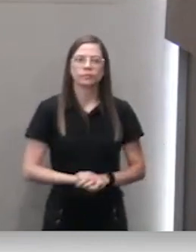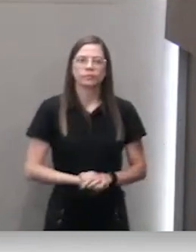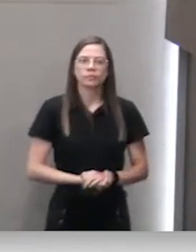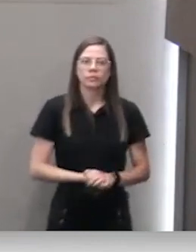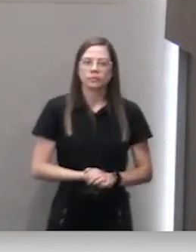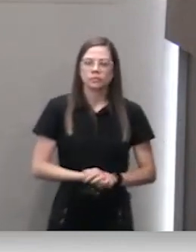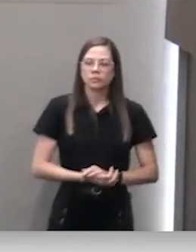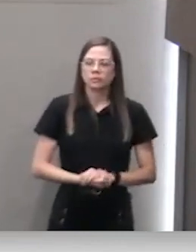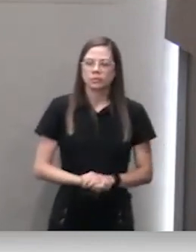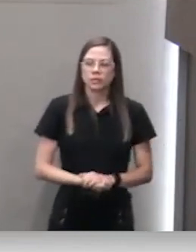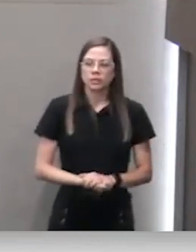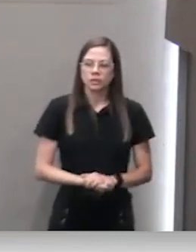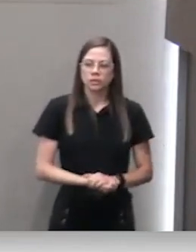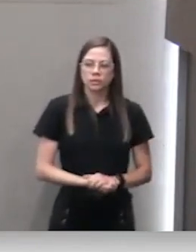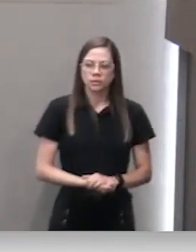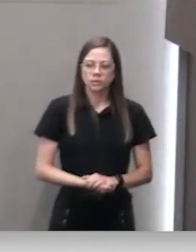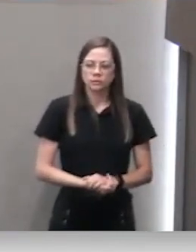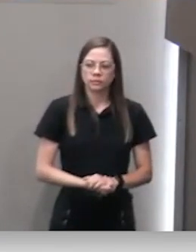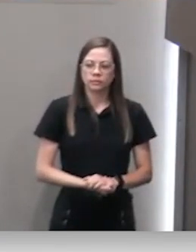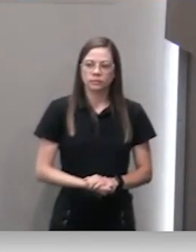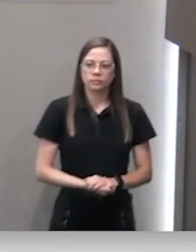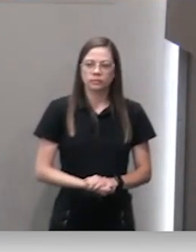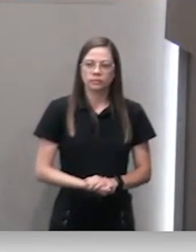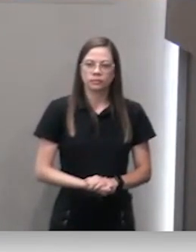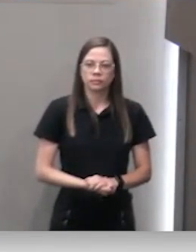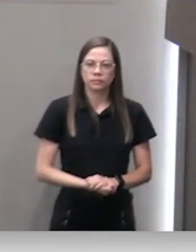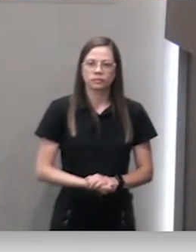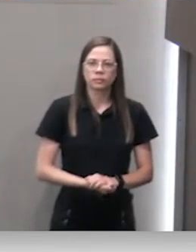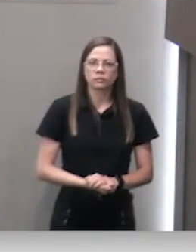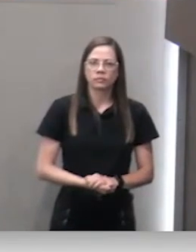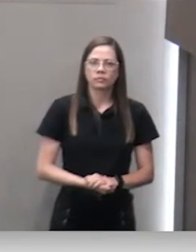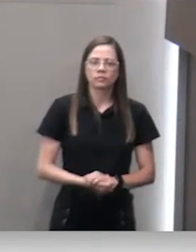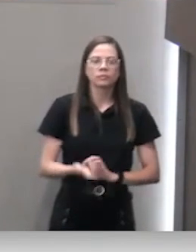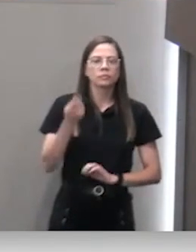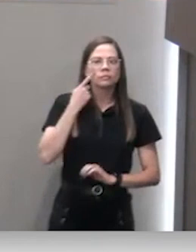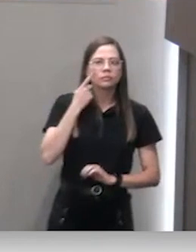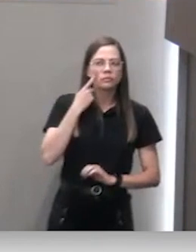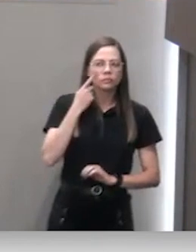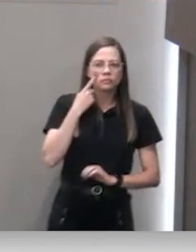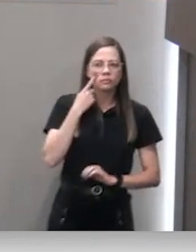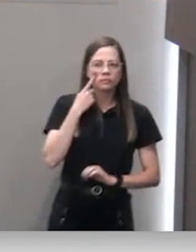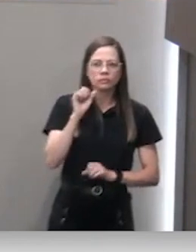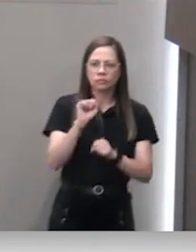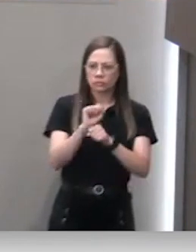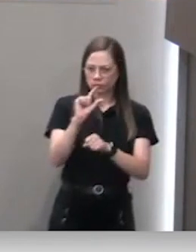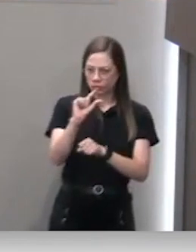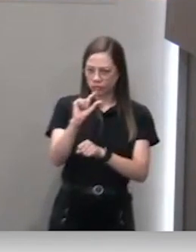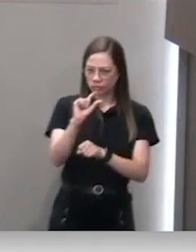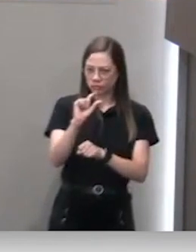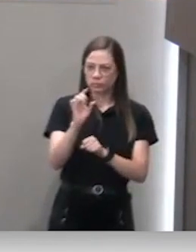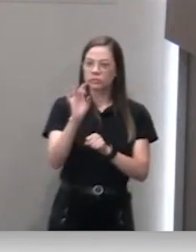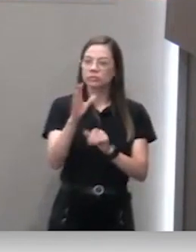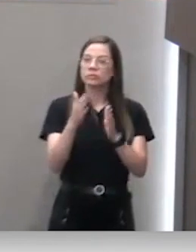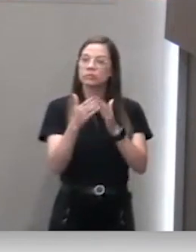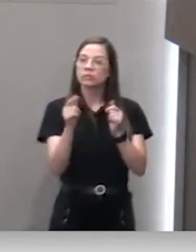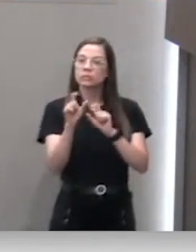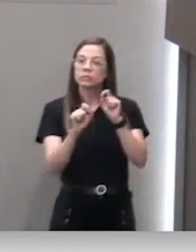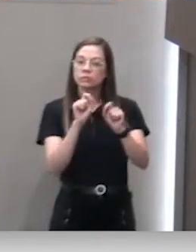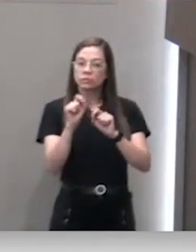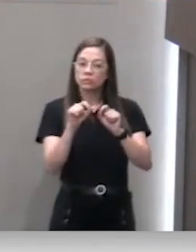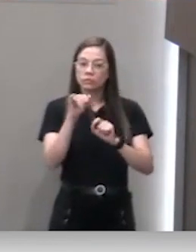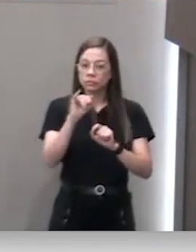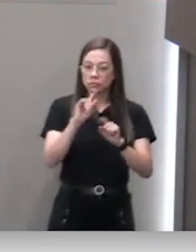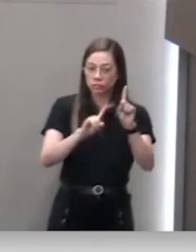escrito aqui dentro do livro. Veja o conteúdo, o vocabulário. Só peço, se alguém